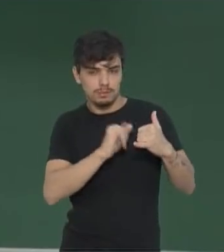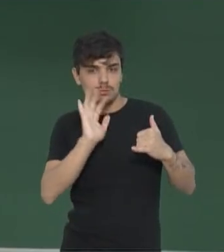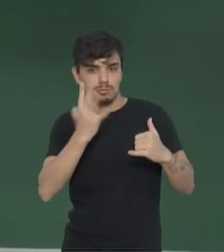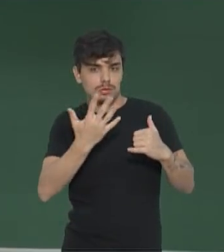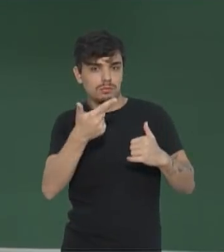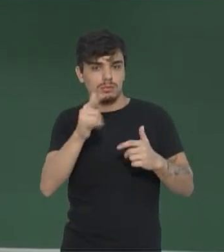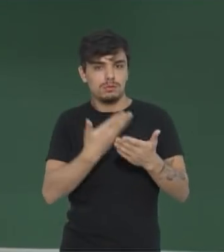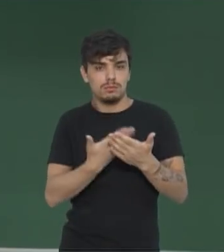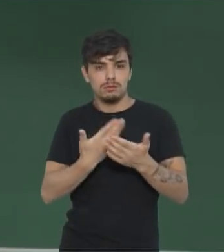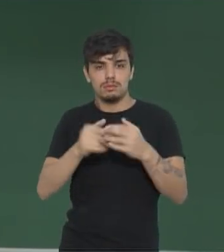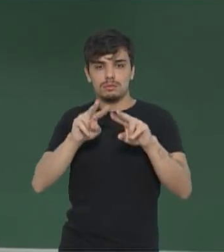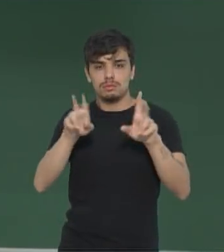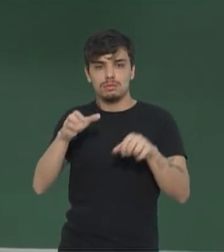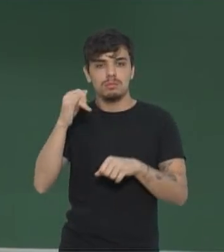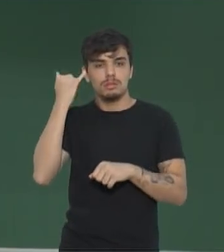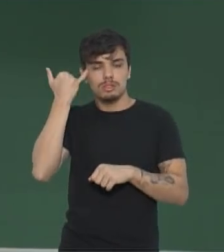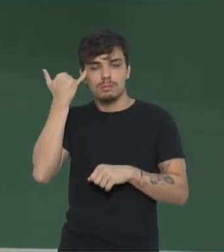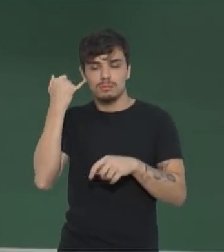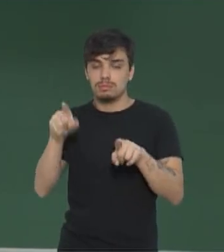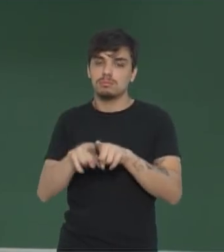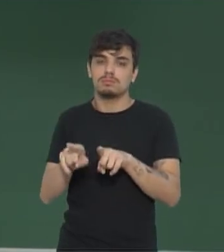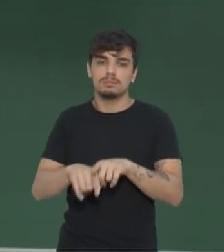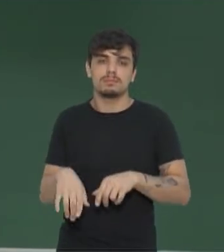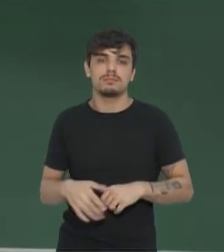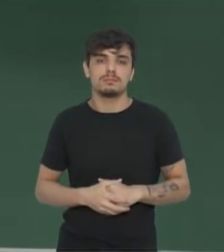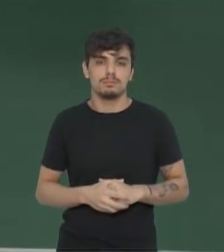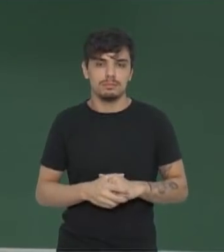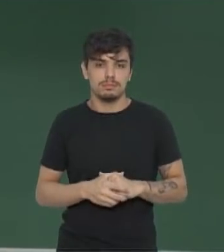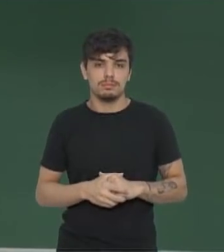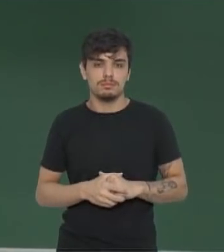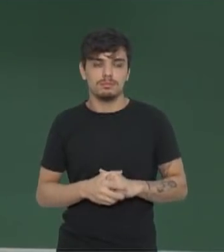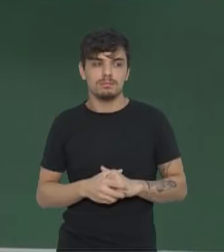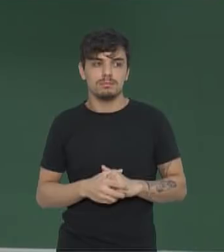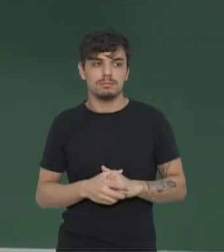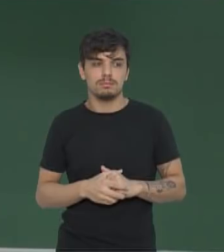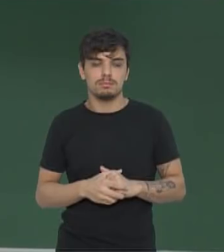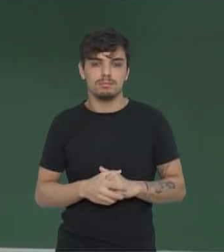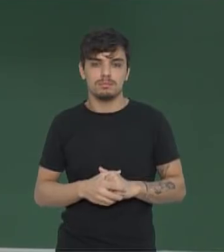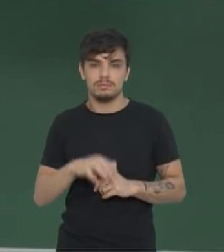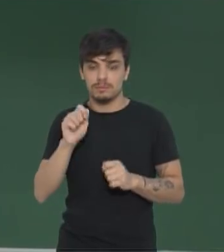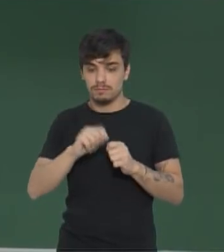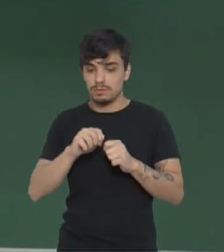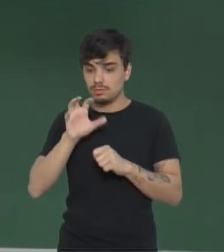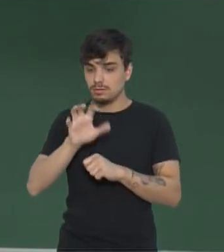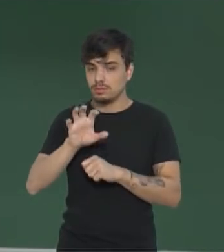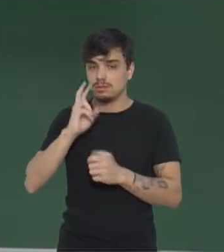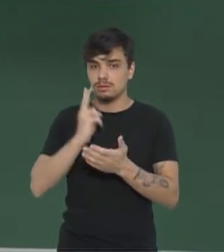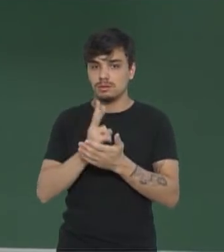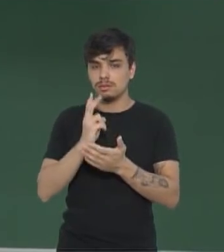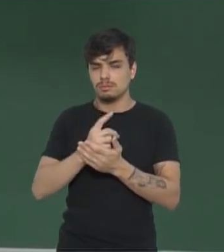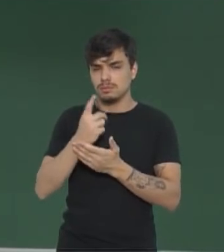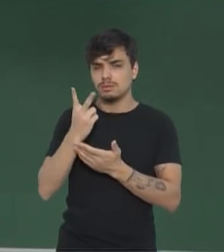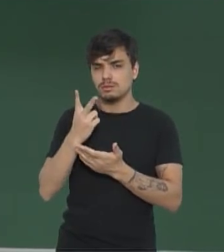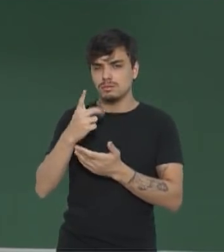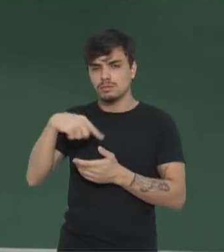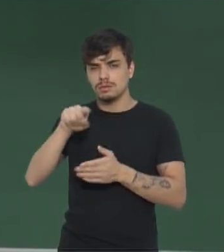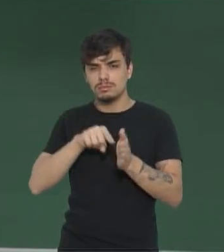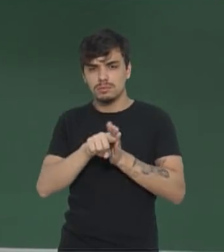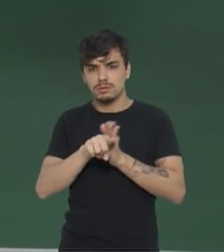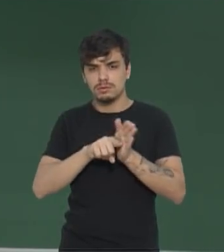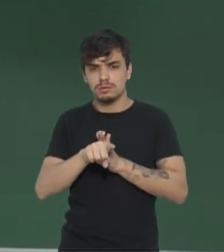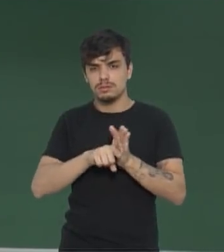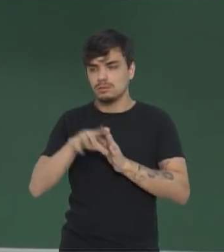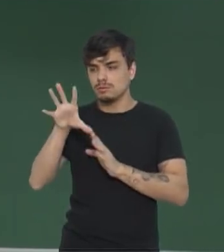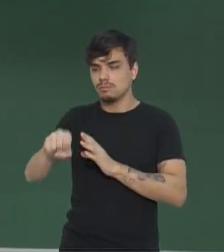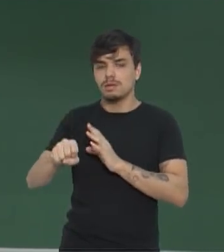comigo sobre a história do Japão também. Foi muito interessante. Façam isso, sempre com muito olhar sobre a história que você está pesquisando. Não pegue tudo